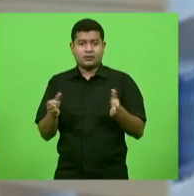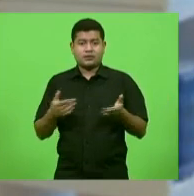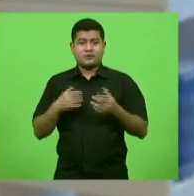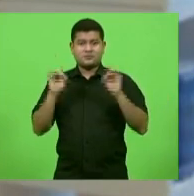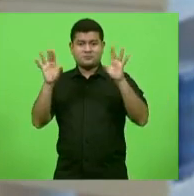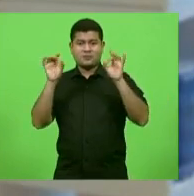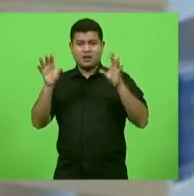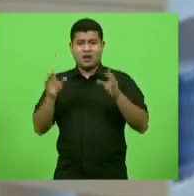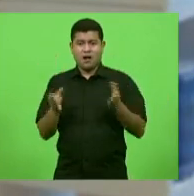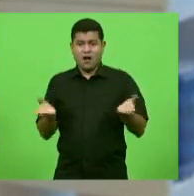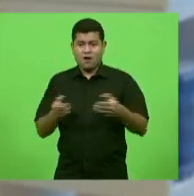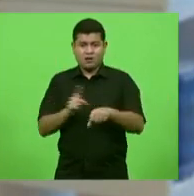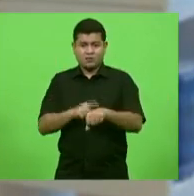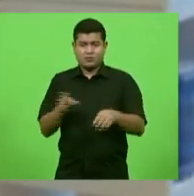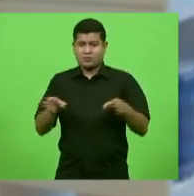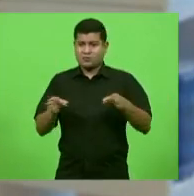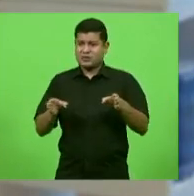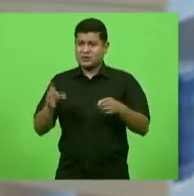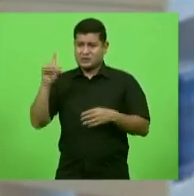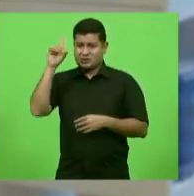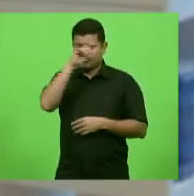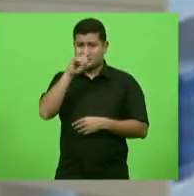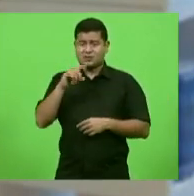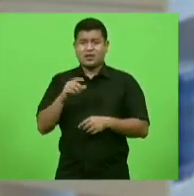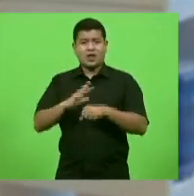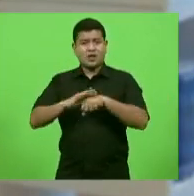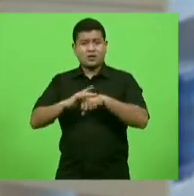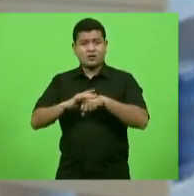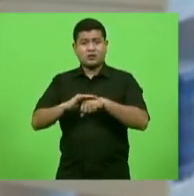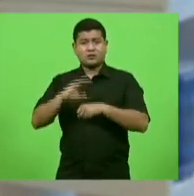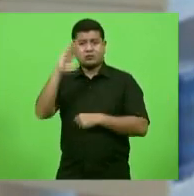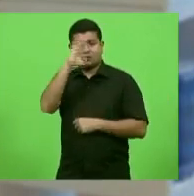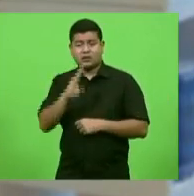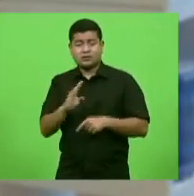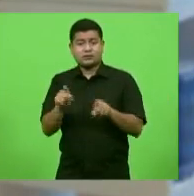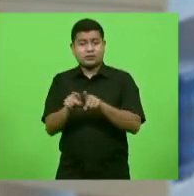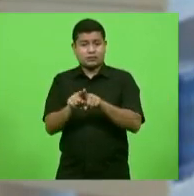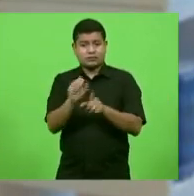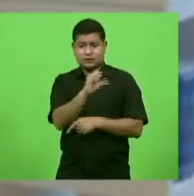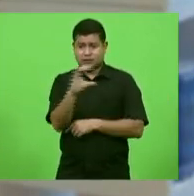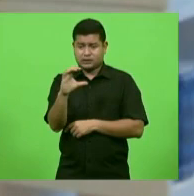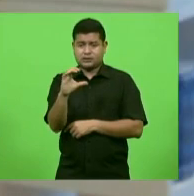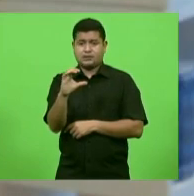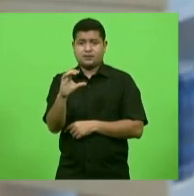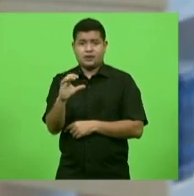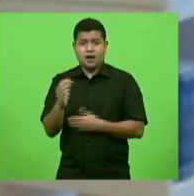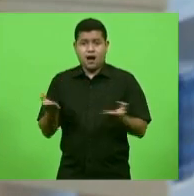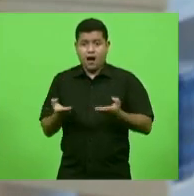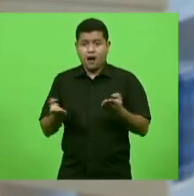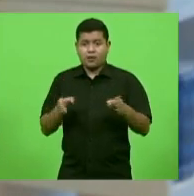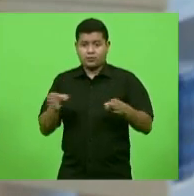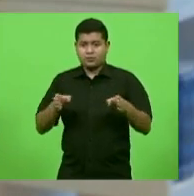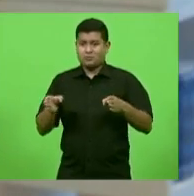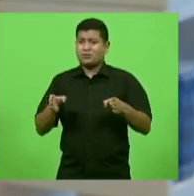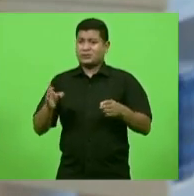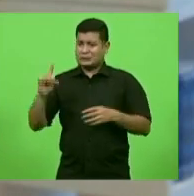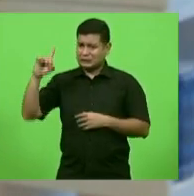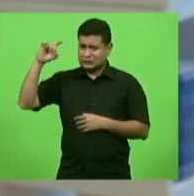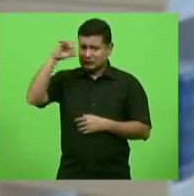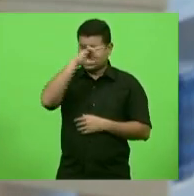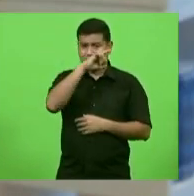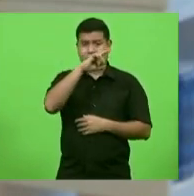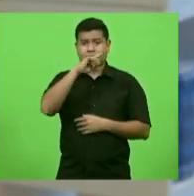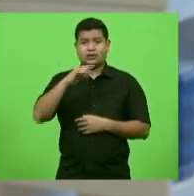mais crítico da doença no país e em Santa Catarina. Neste momento de extrema complexidade, compete a